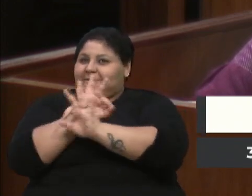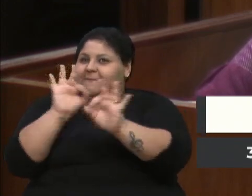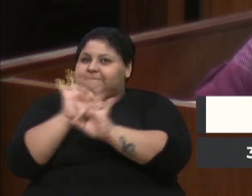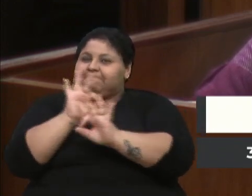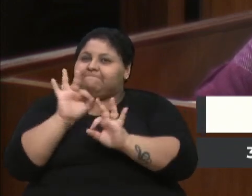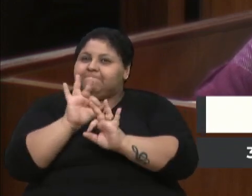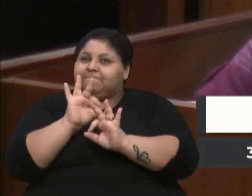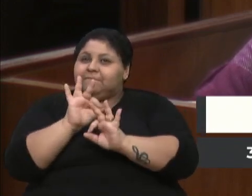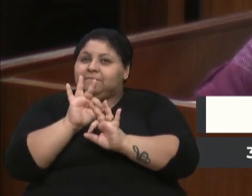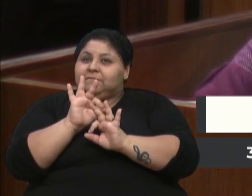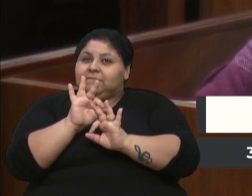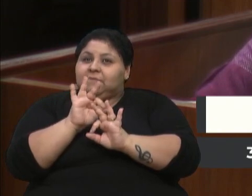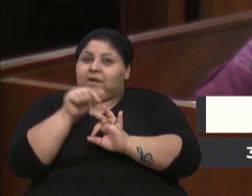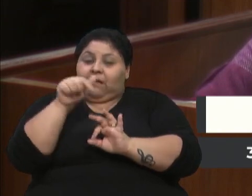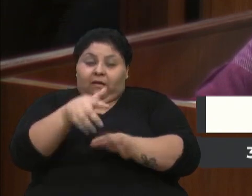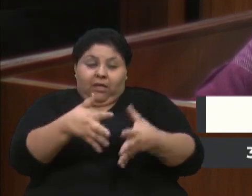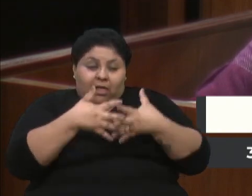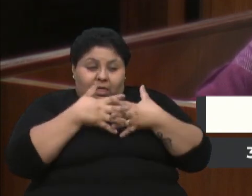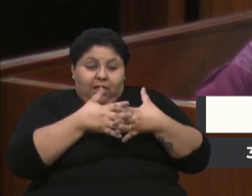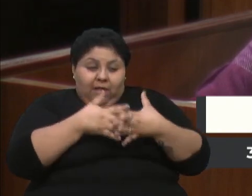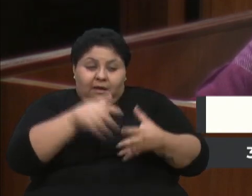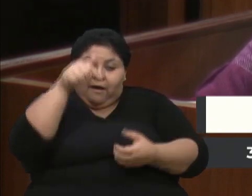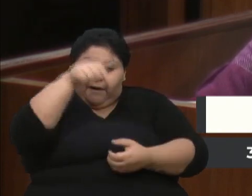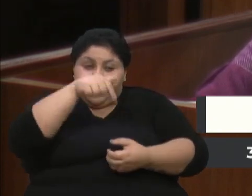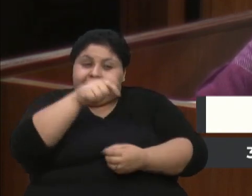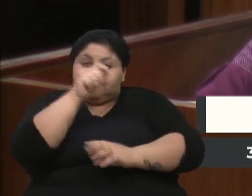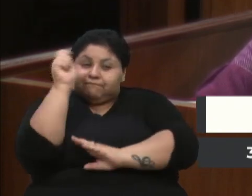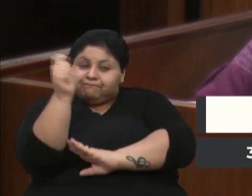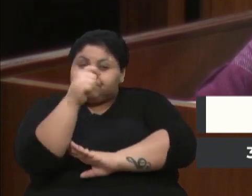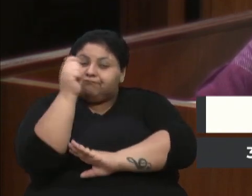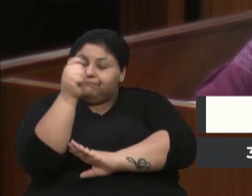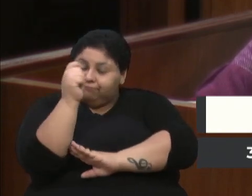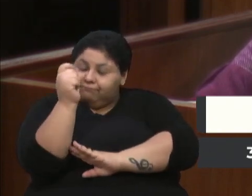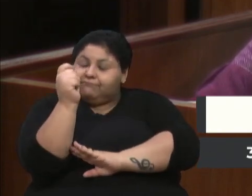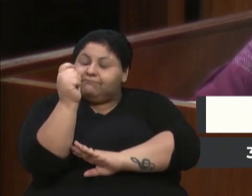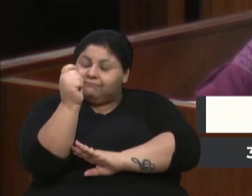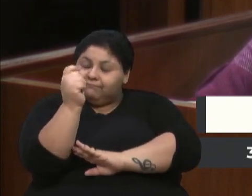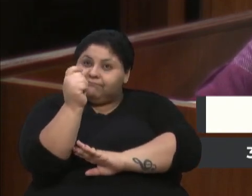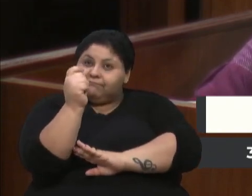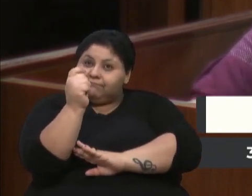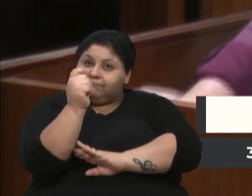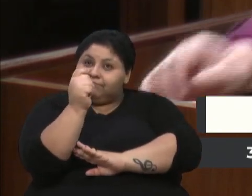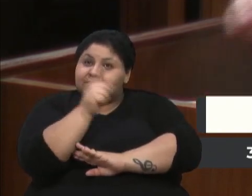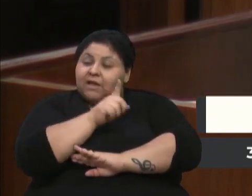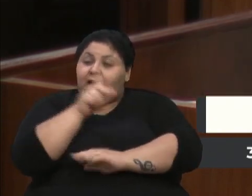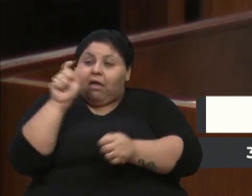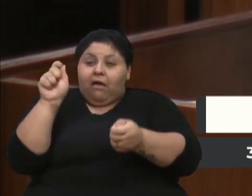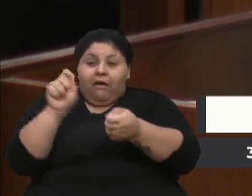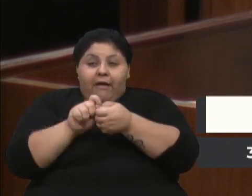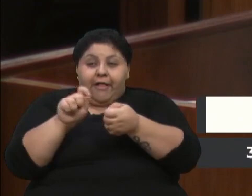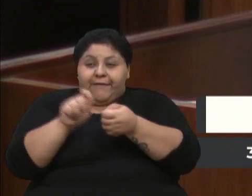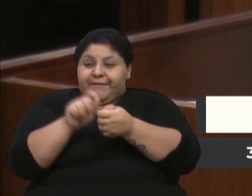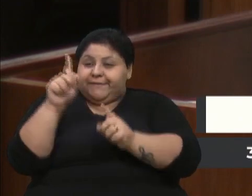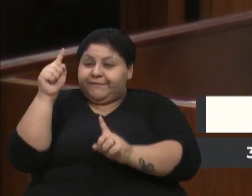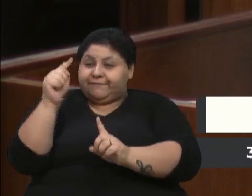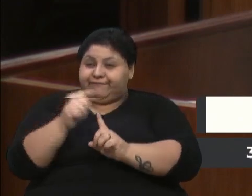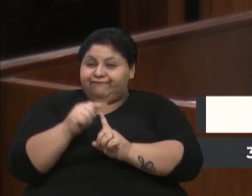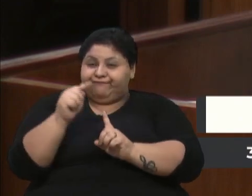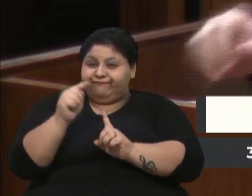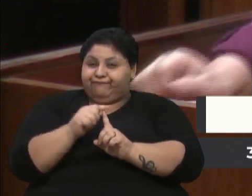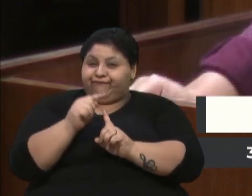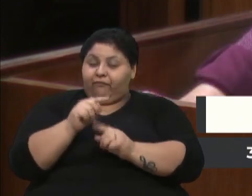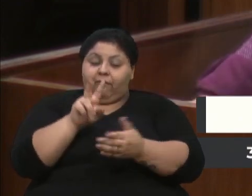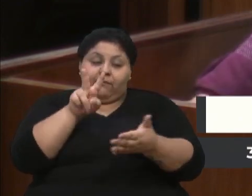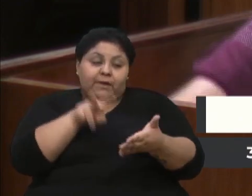Aquele terror que estava aqui, que ainda está aqui no Rio Grande do Sul, e ela fazer esse tipo de